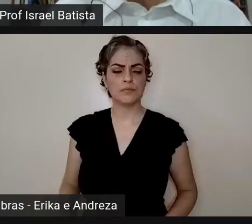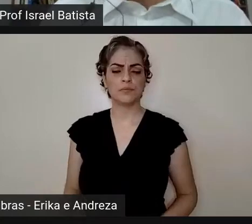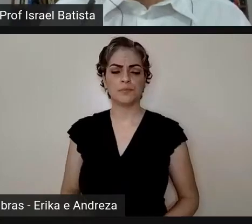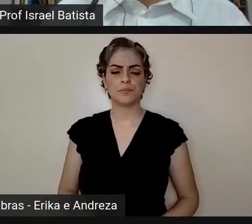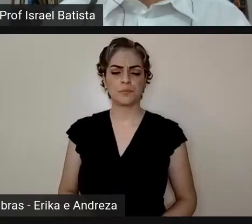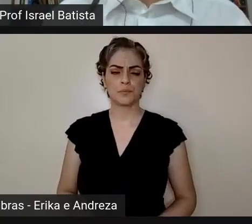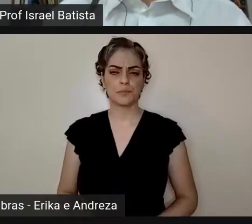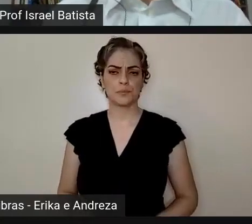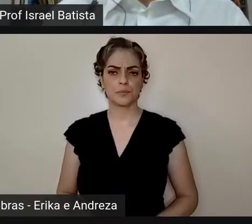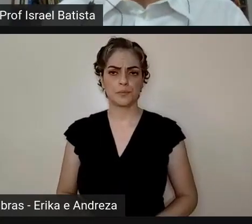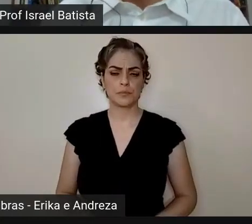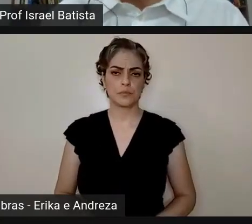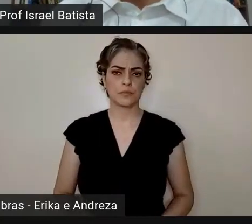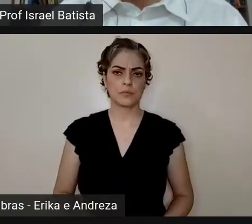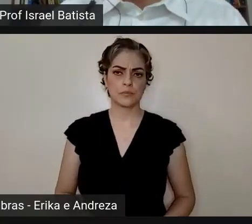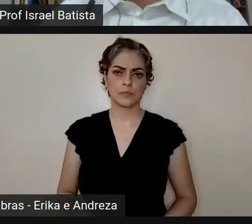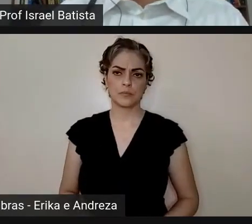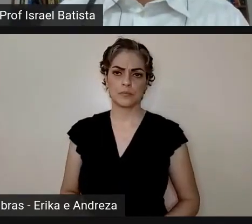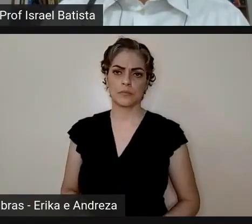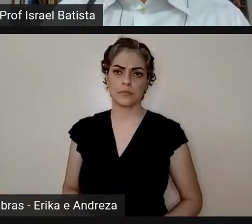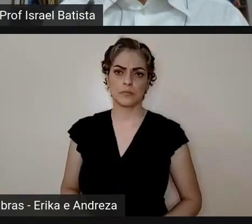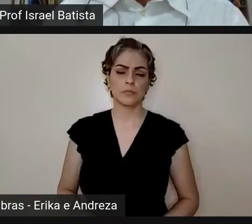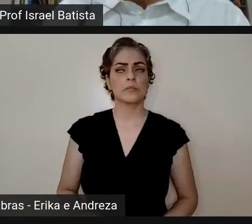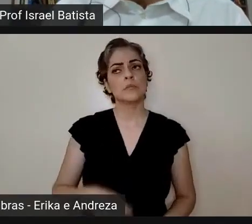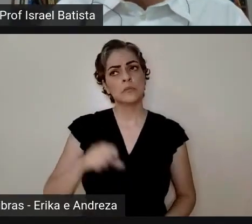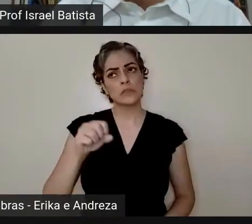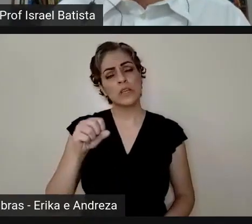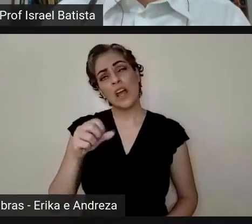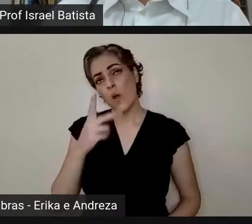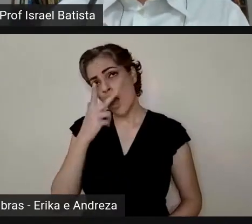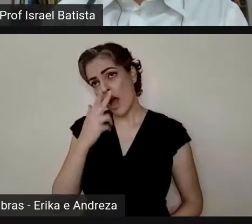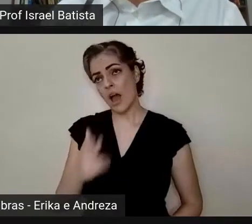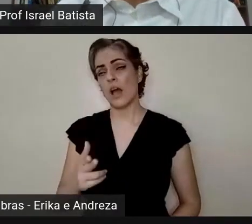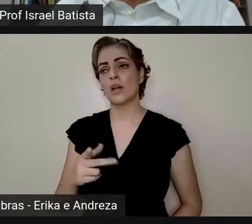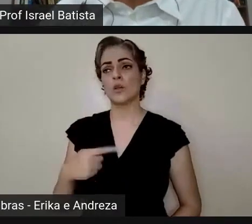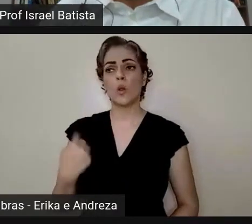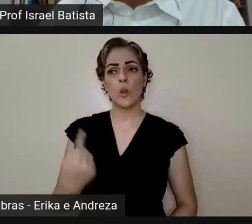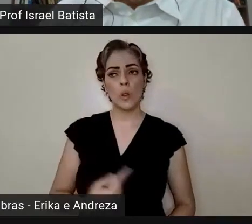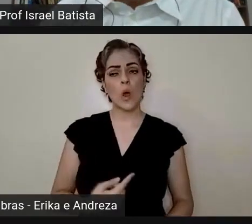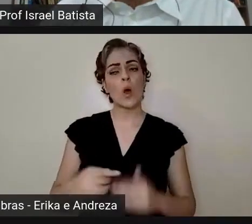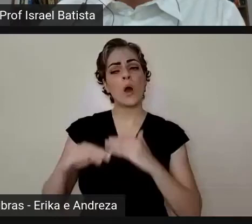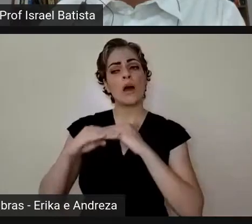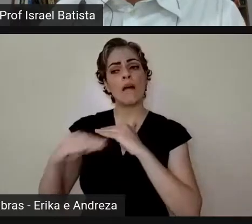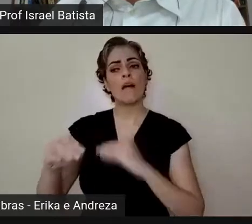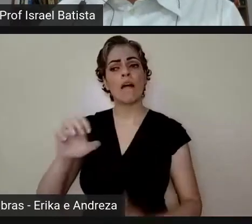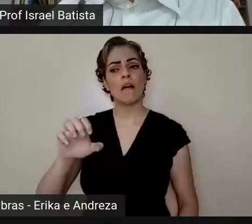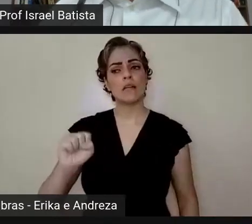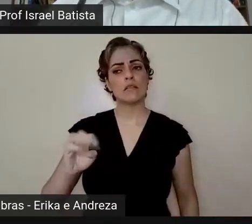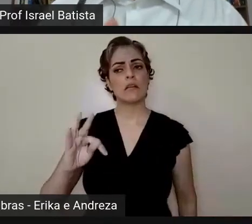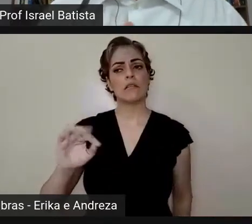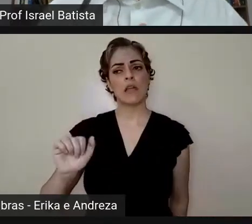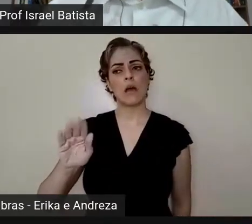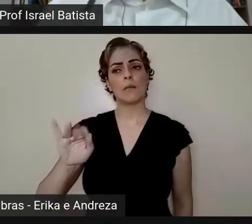uma estabilidade incompleta. Por quê? Porque nós temos estabilidade e a